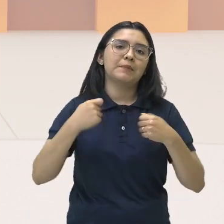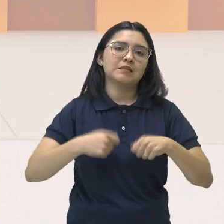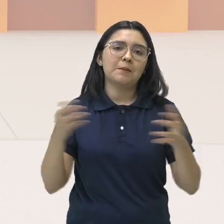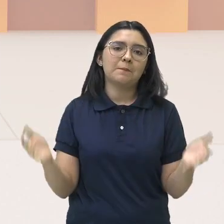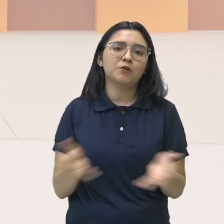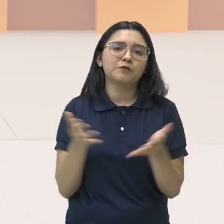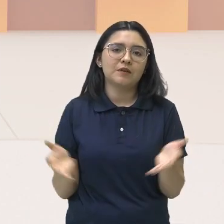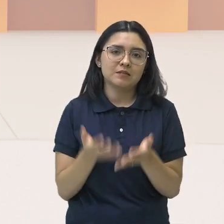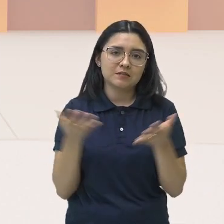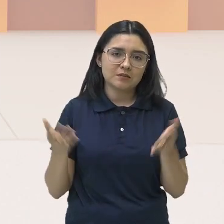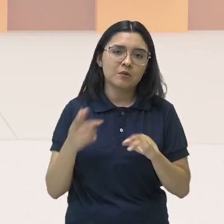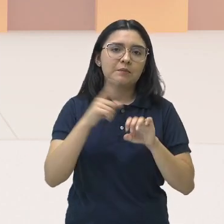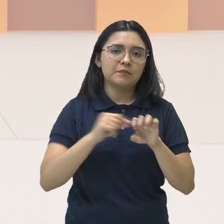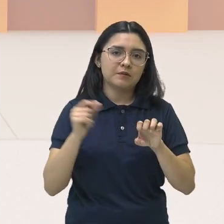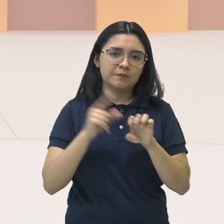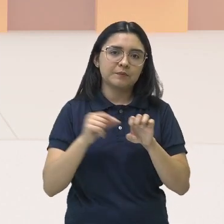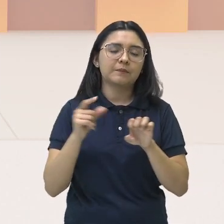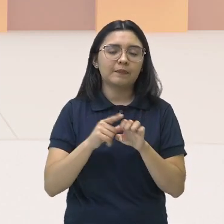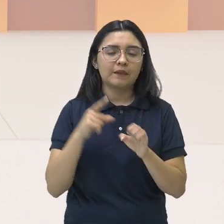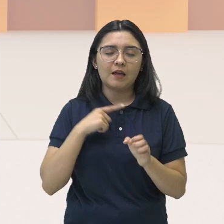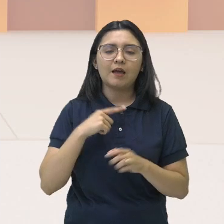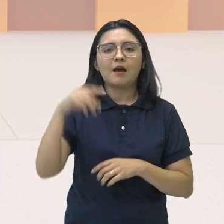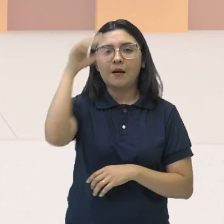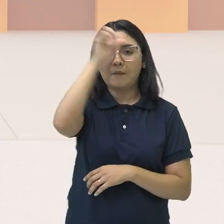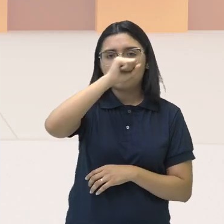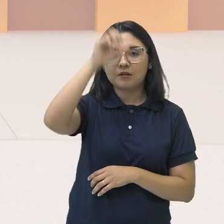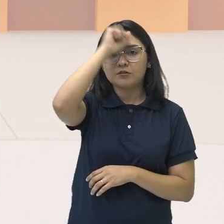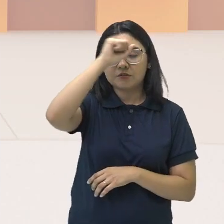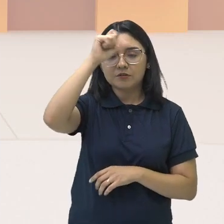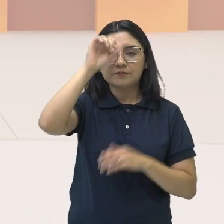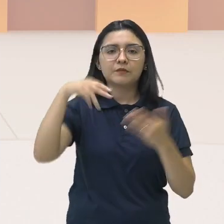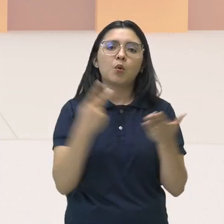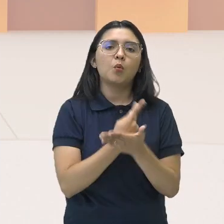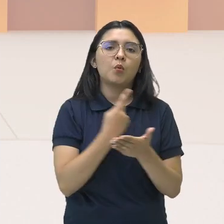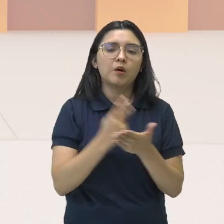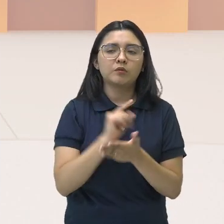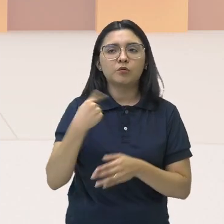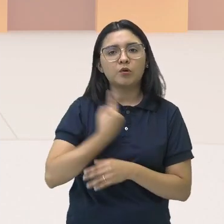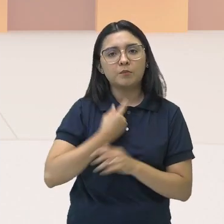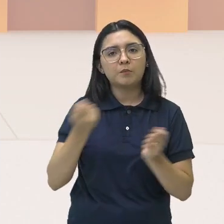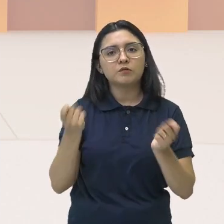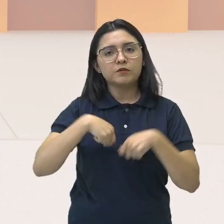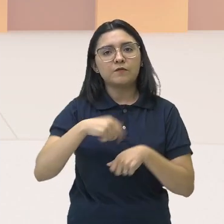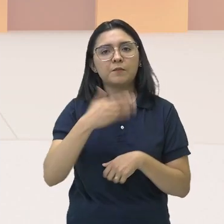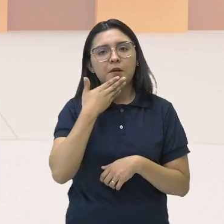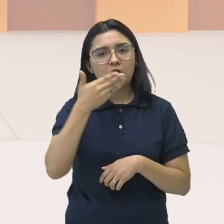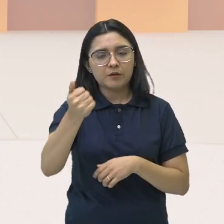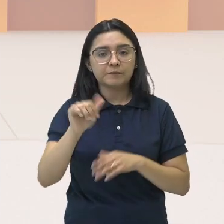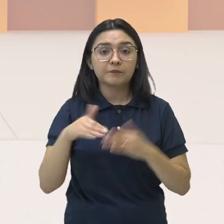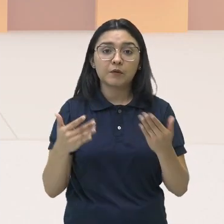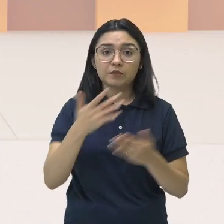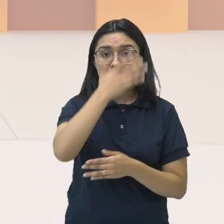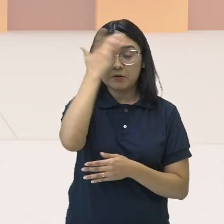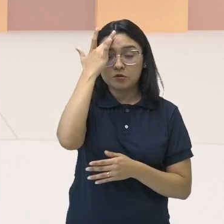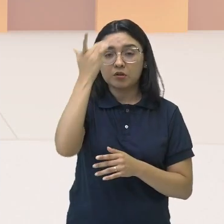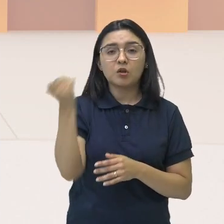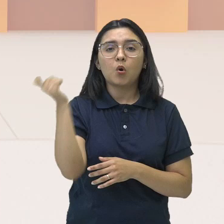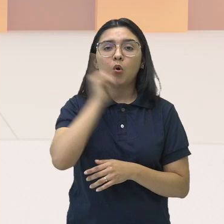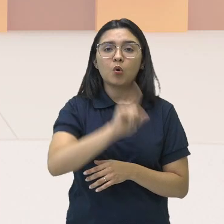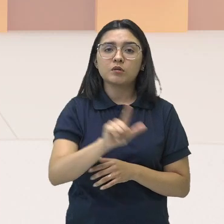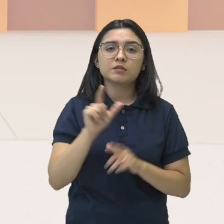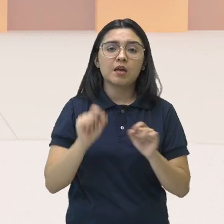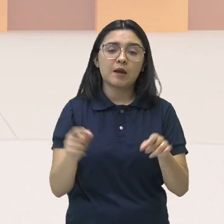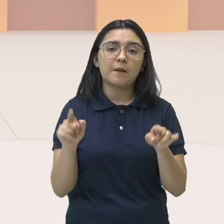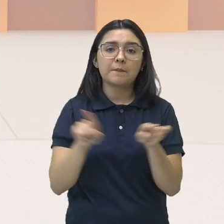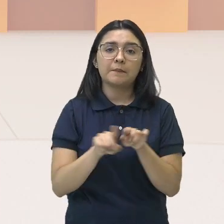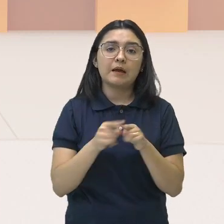motivação, né? Empreender é um caminho cheio de aprendizados e cada erro é uma chance de melhorar. Por isso que tem gente que não consegue, a empresa entra em